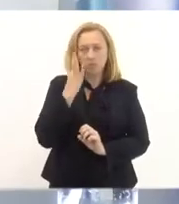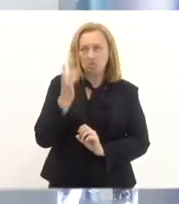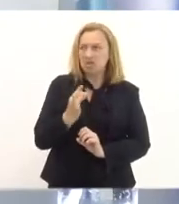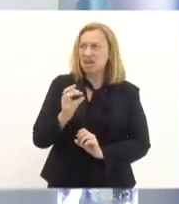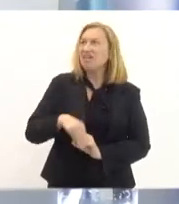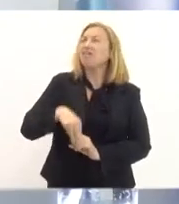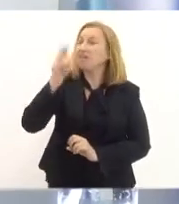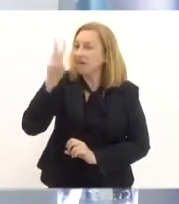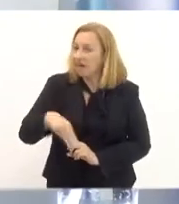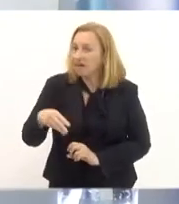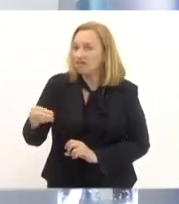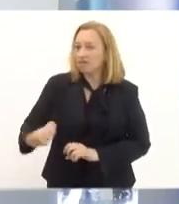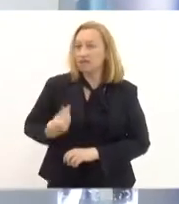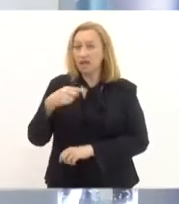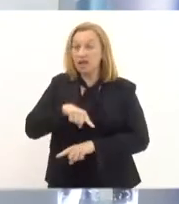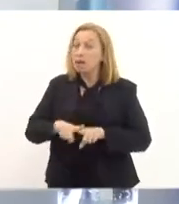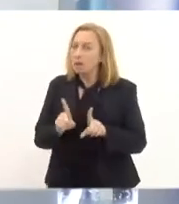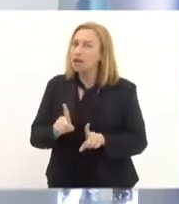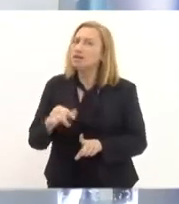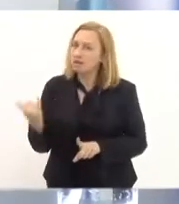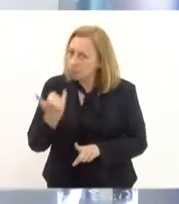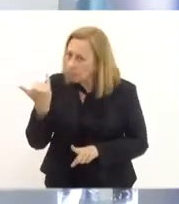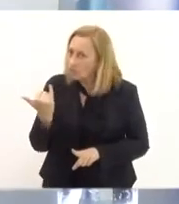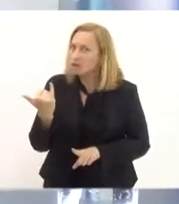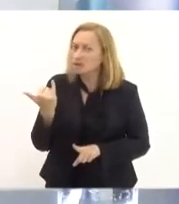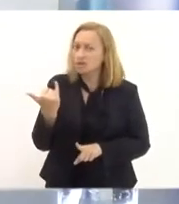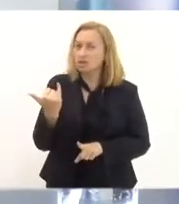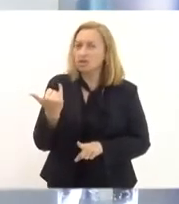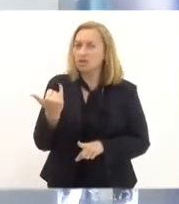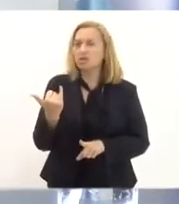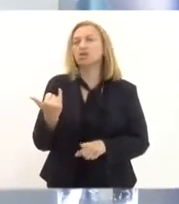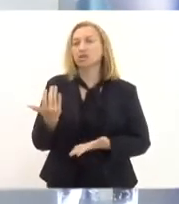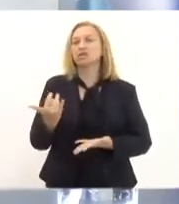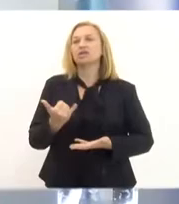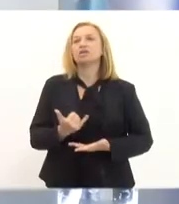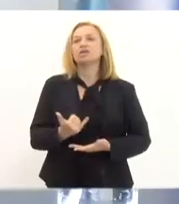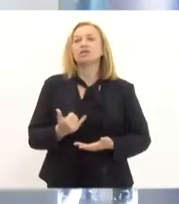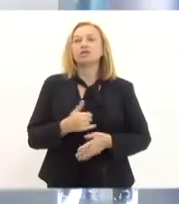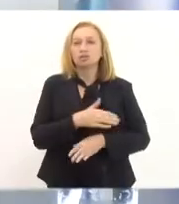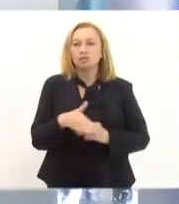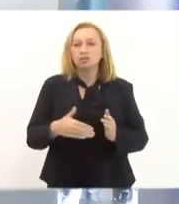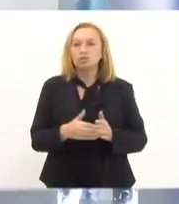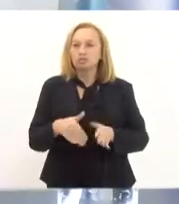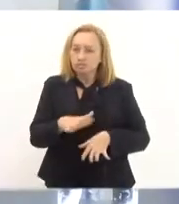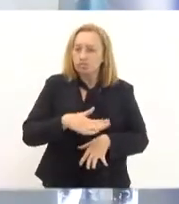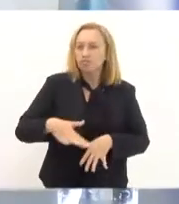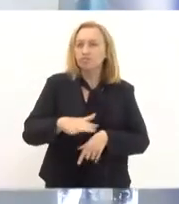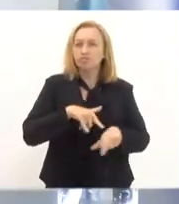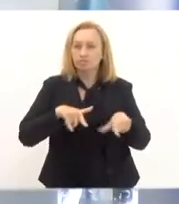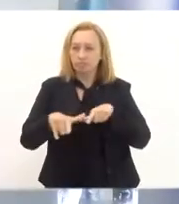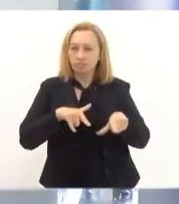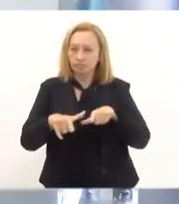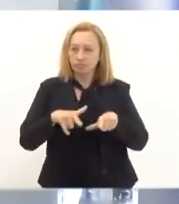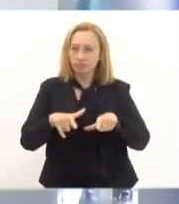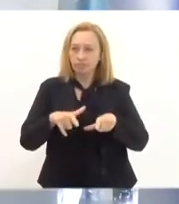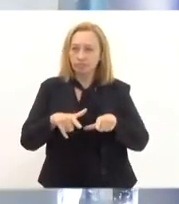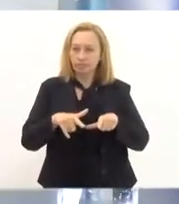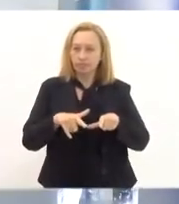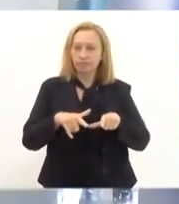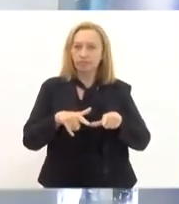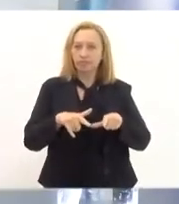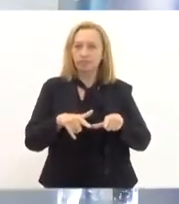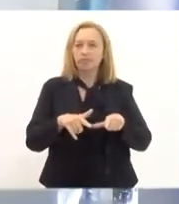virá a previsão de tempo é importante cima não quis fechar tudo programa de trabalho para dar chance todos os comprovantes apresentados